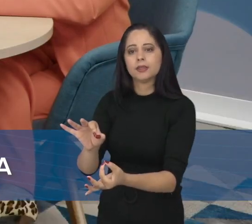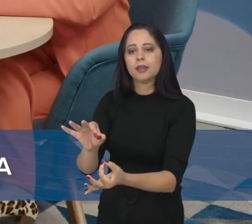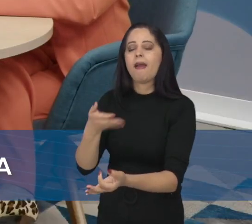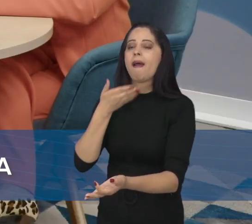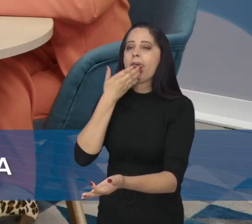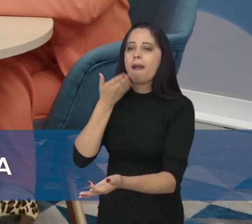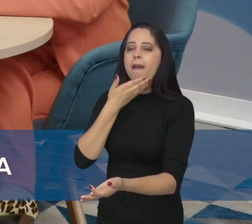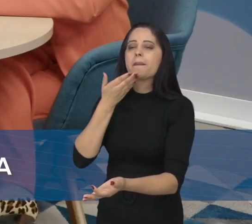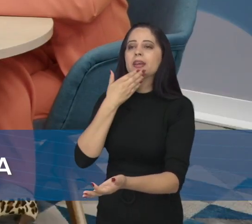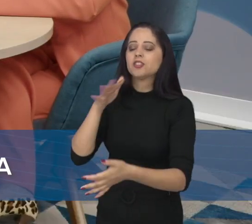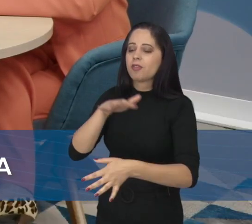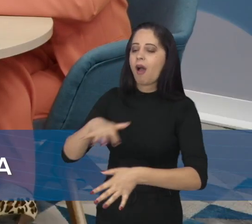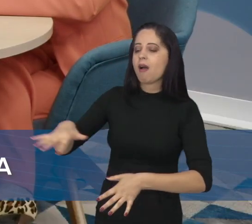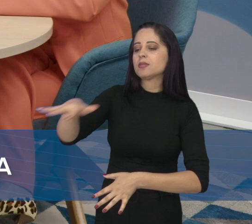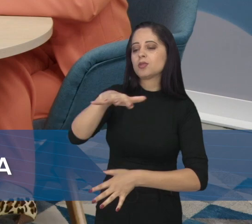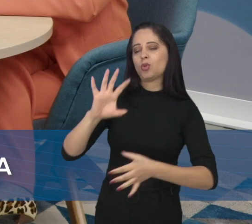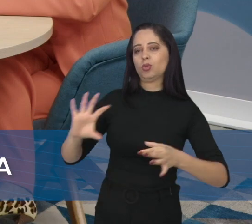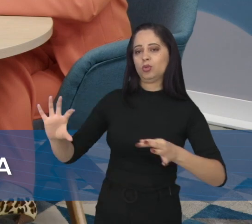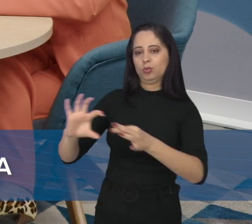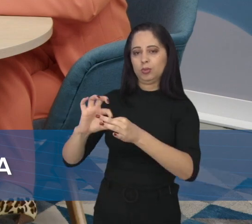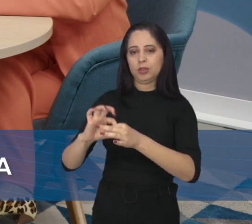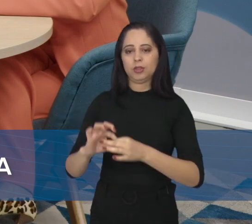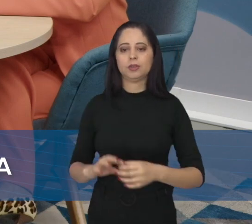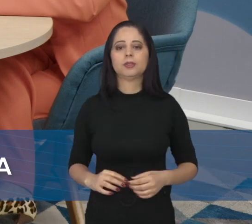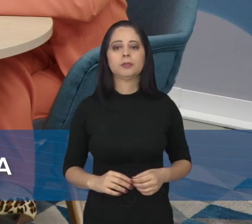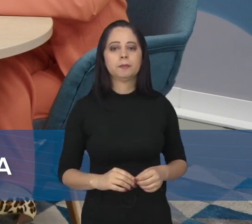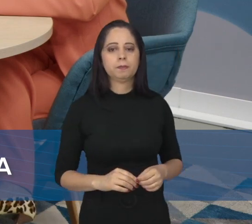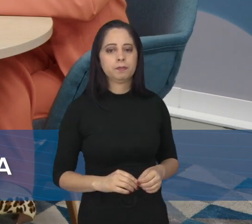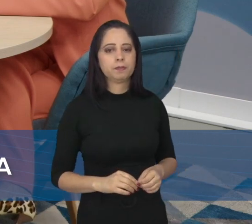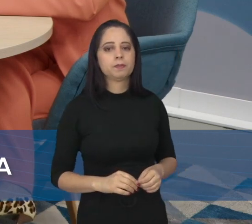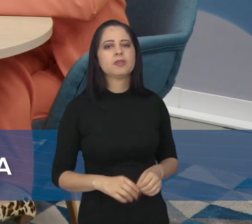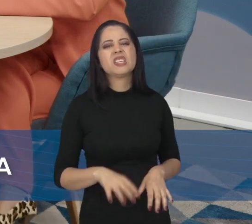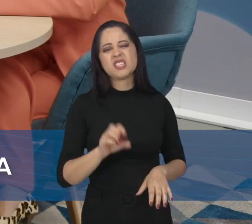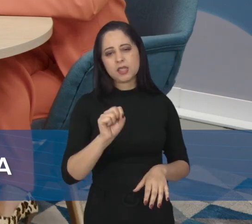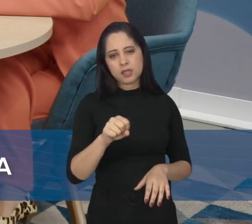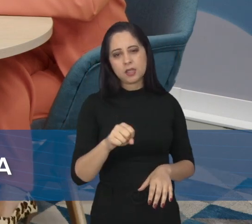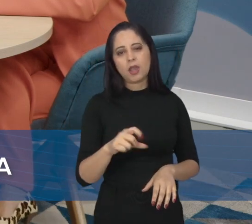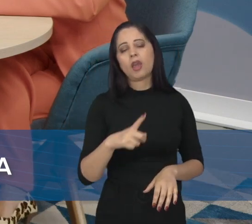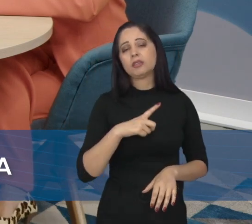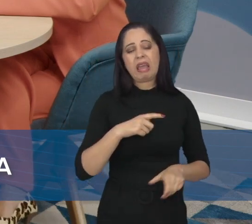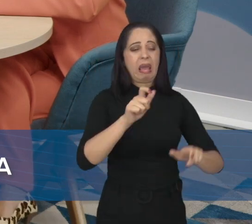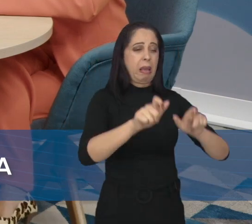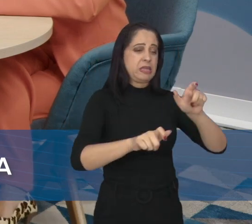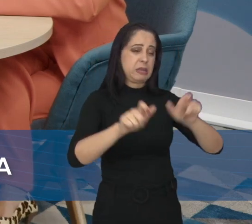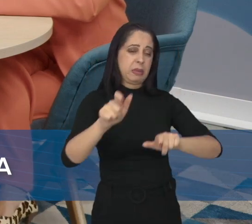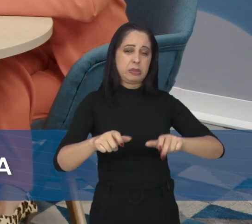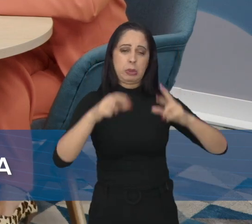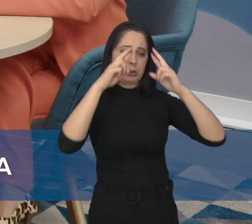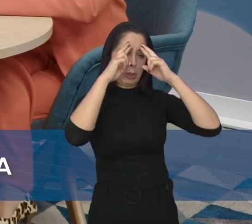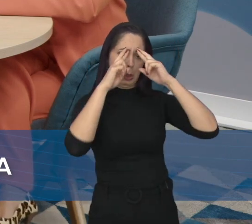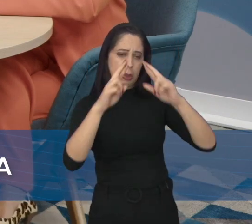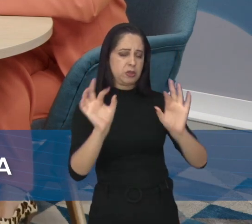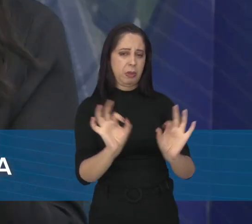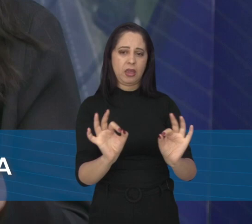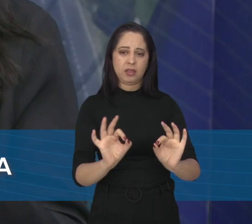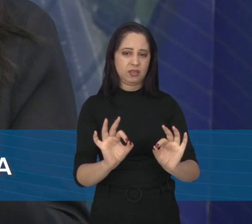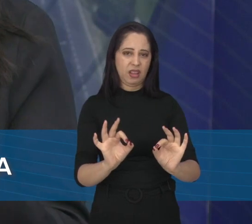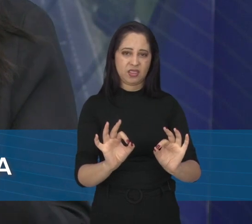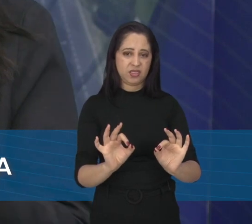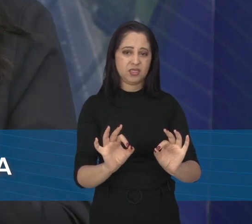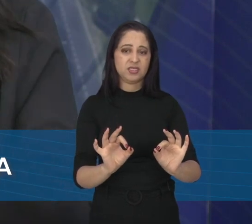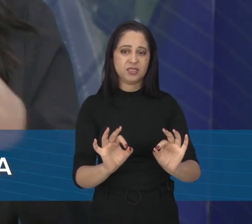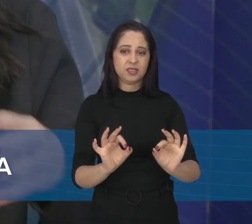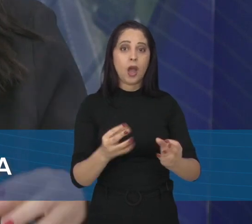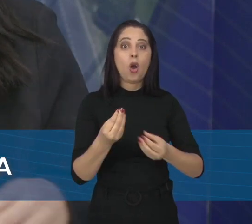fica mais fácil olhar para o todo, né? E pessoas também que não respeitam as religiões alheias, ela jamais